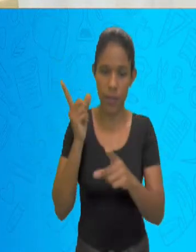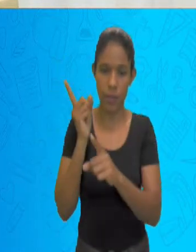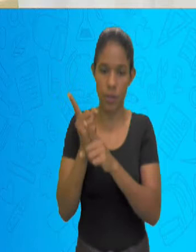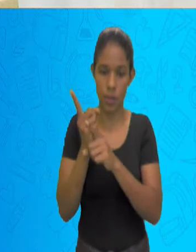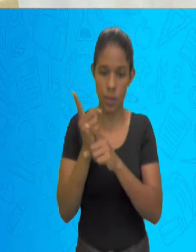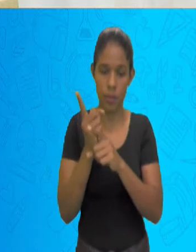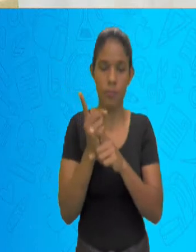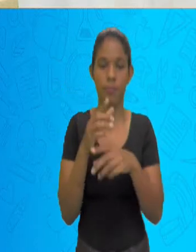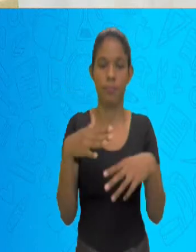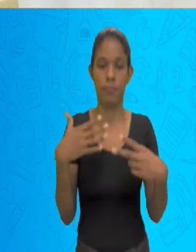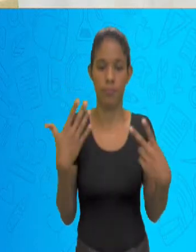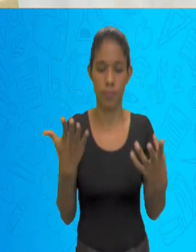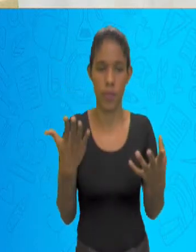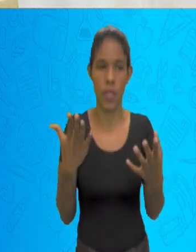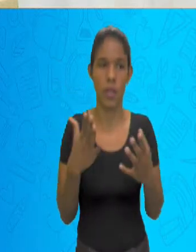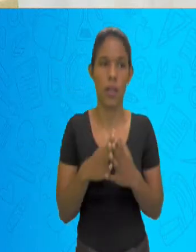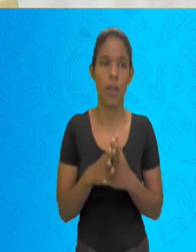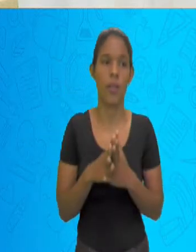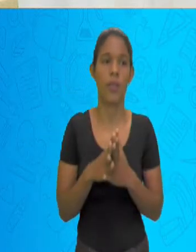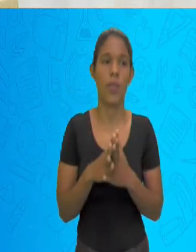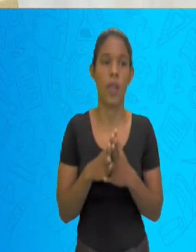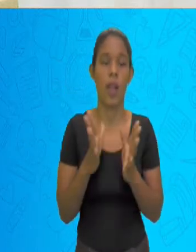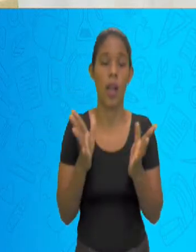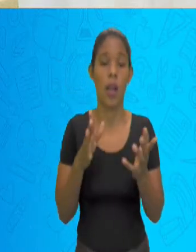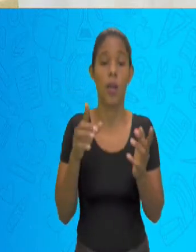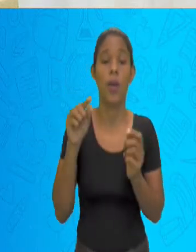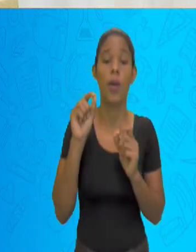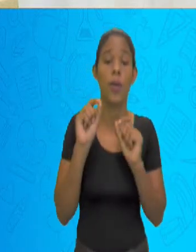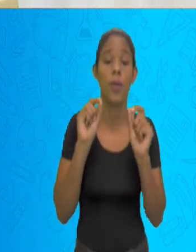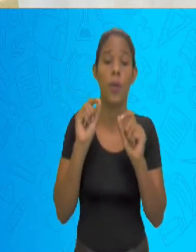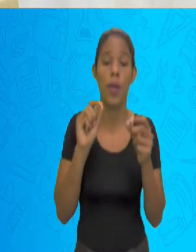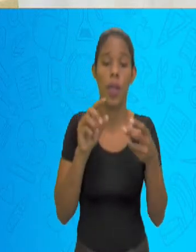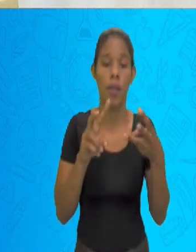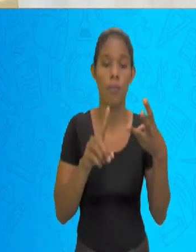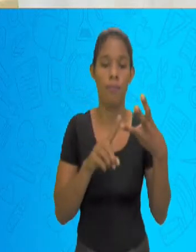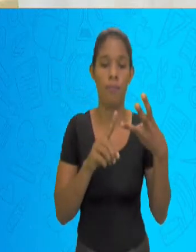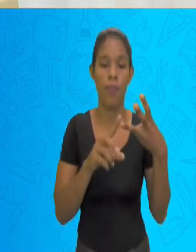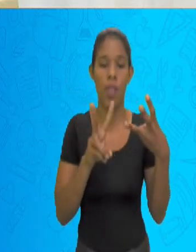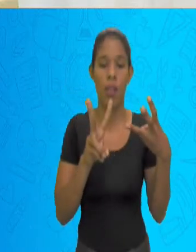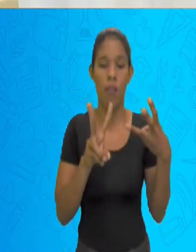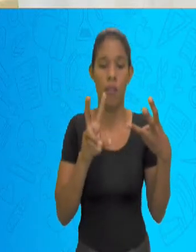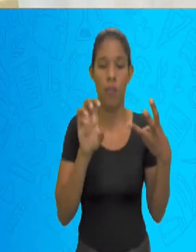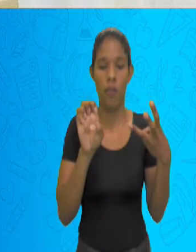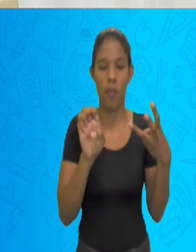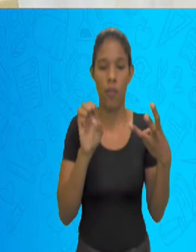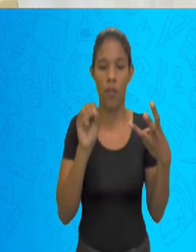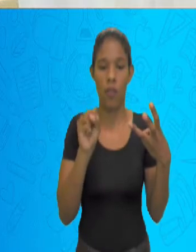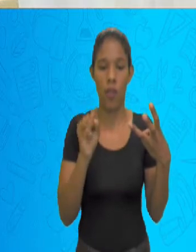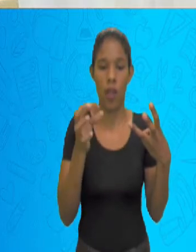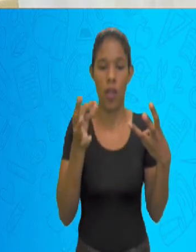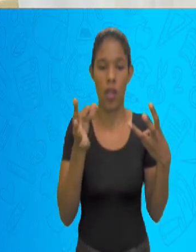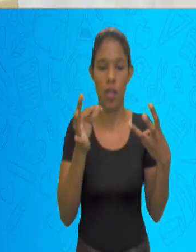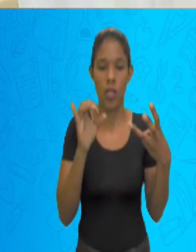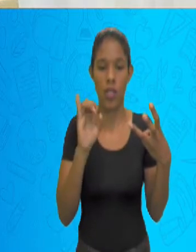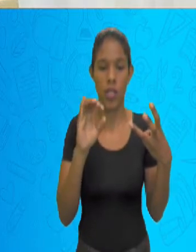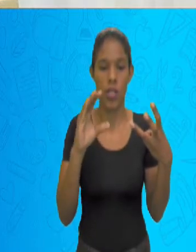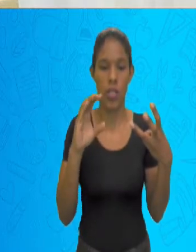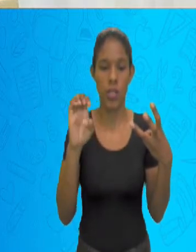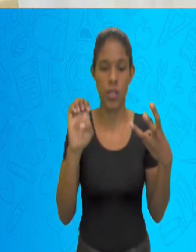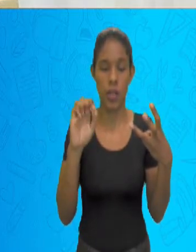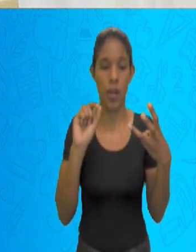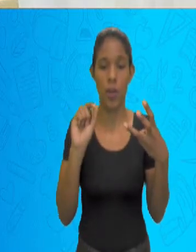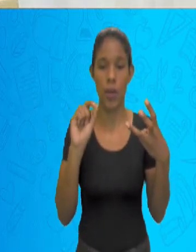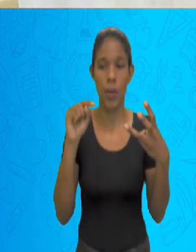Nós vamos às vértices. As vértices é o biquinho onde a aresta se